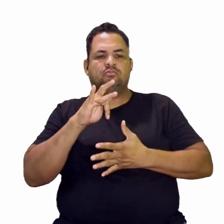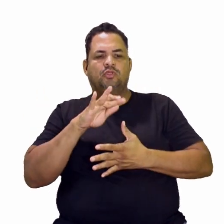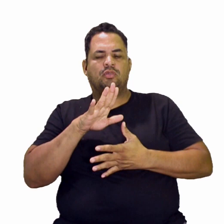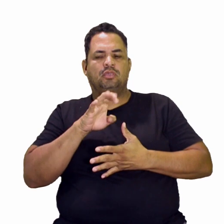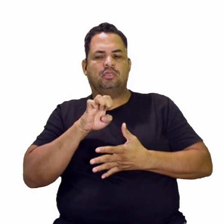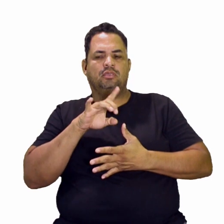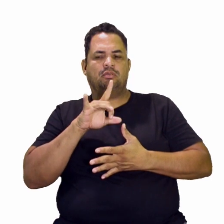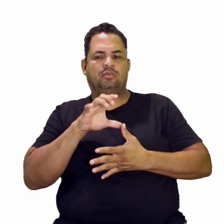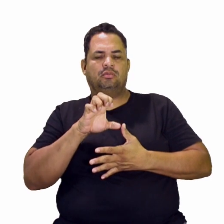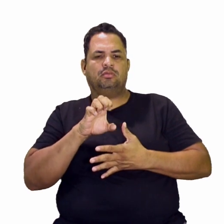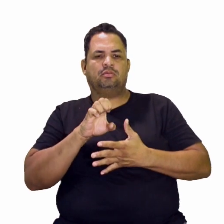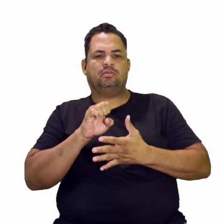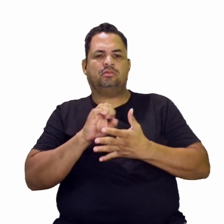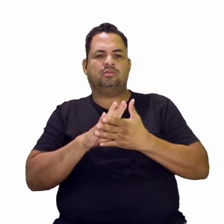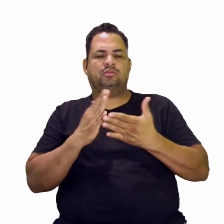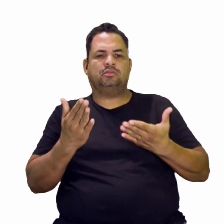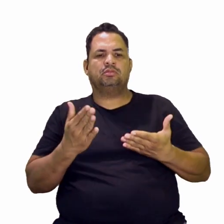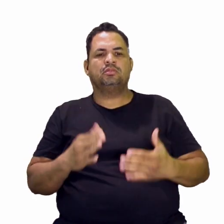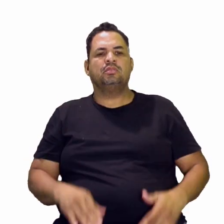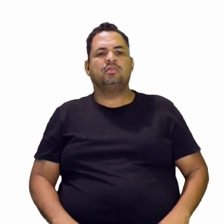procarionte